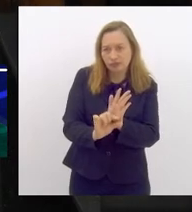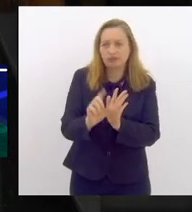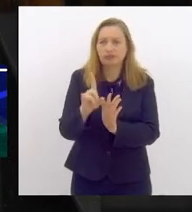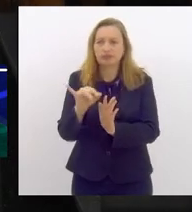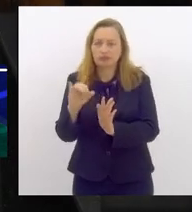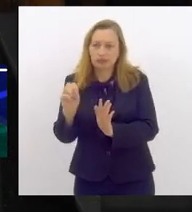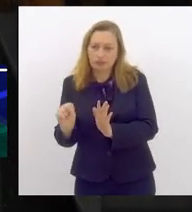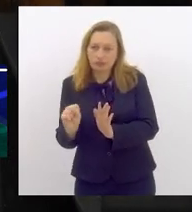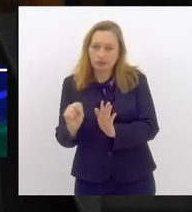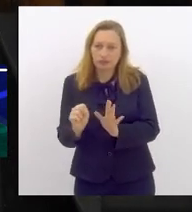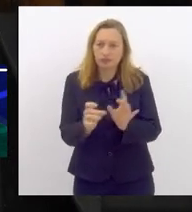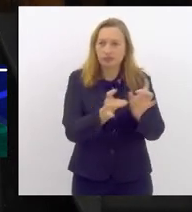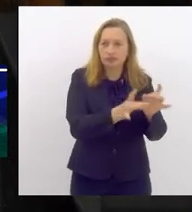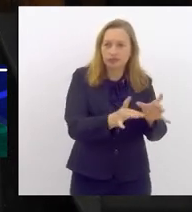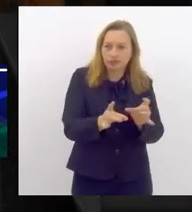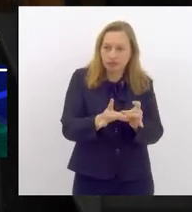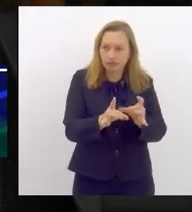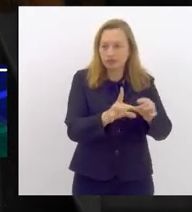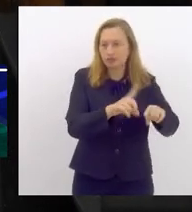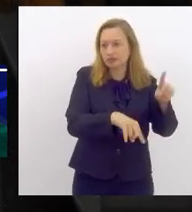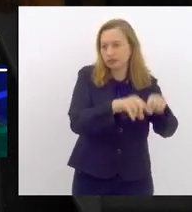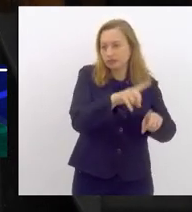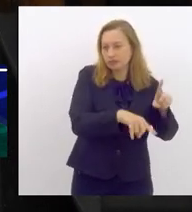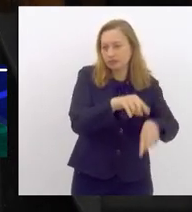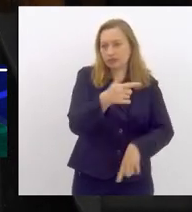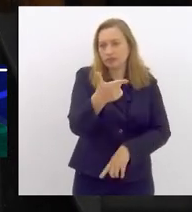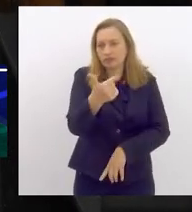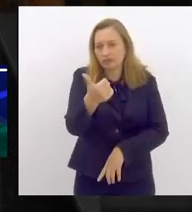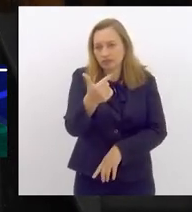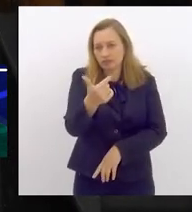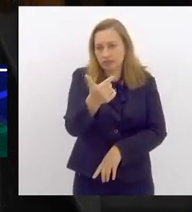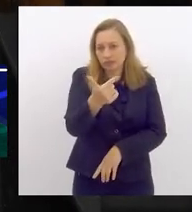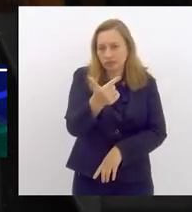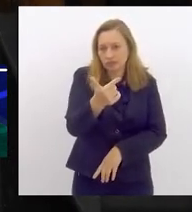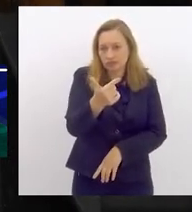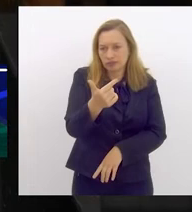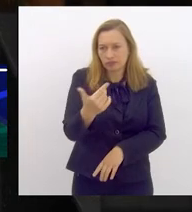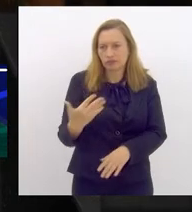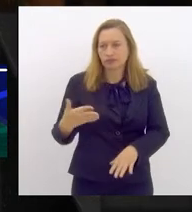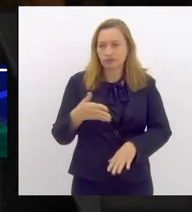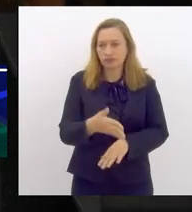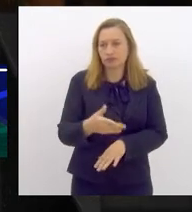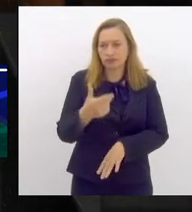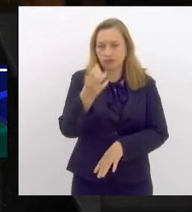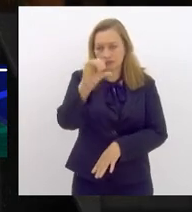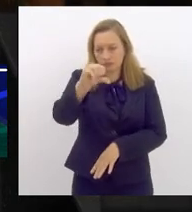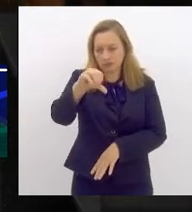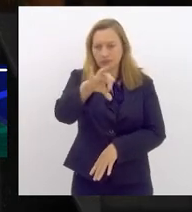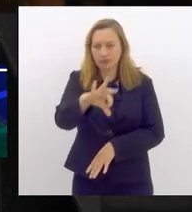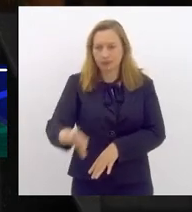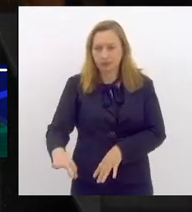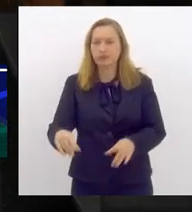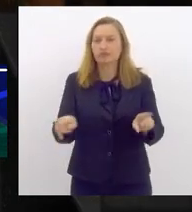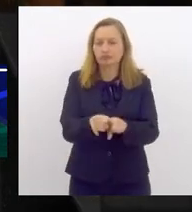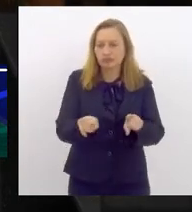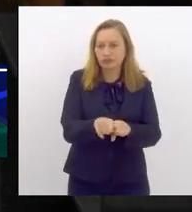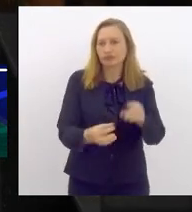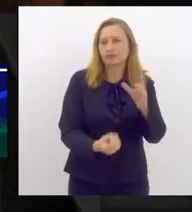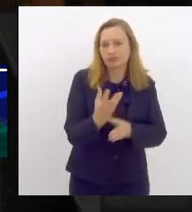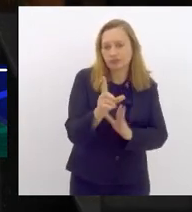dos Atacadistas por favor de 12 para nove porcento também por